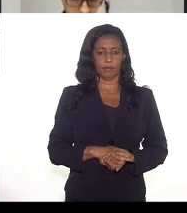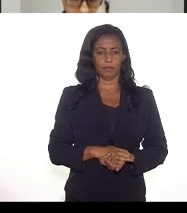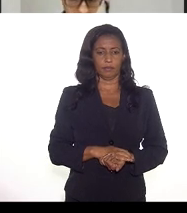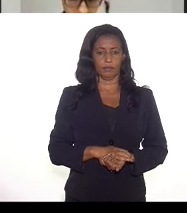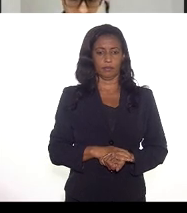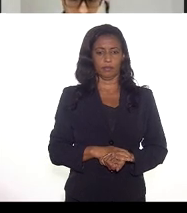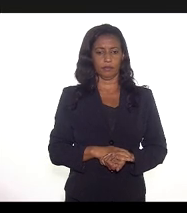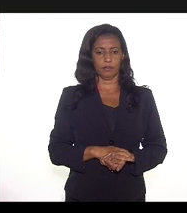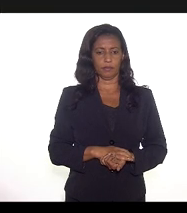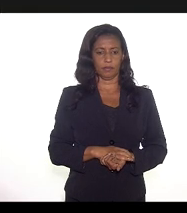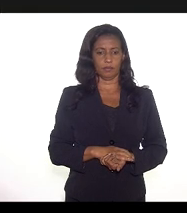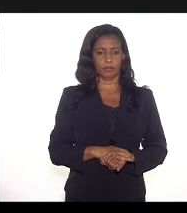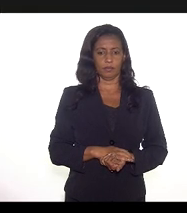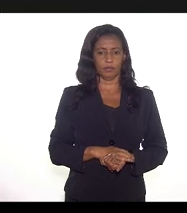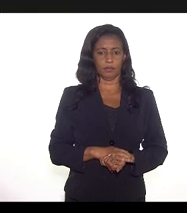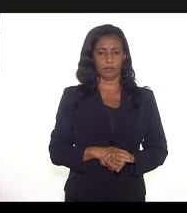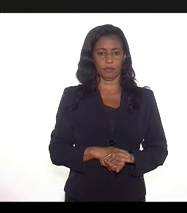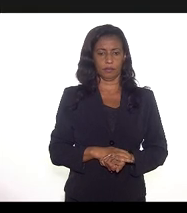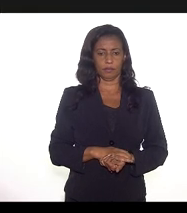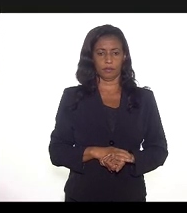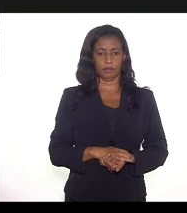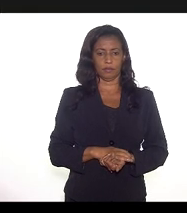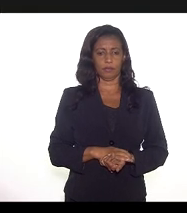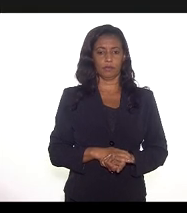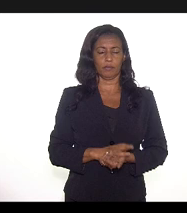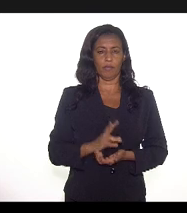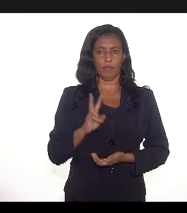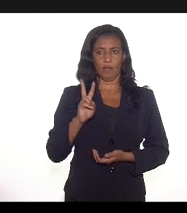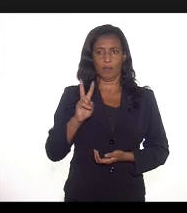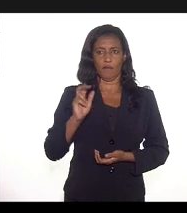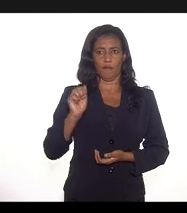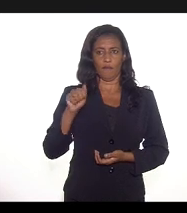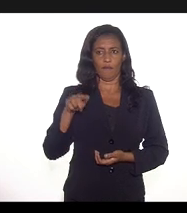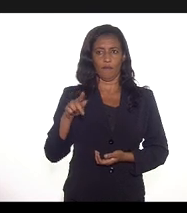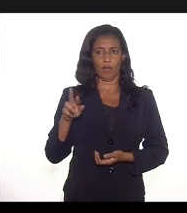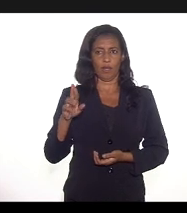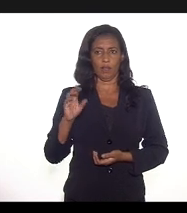Perdão, Filofloc e Amorim, Vandro Família.